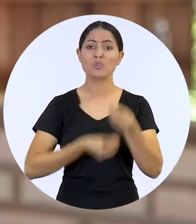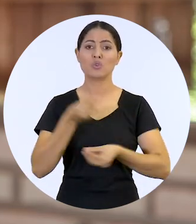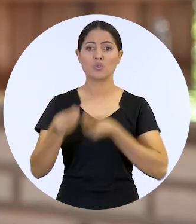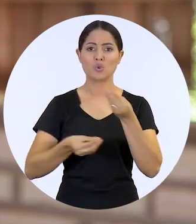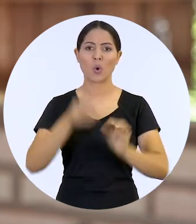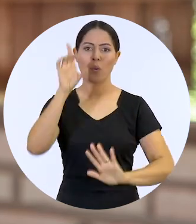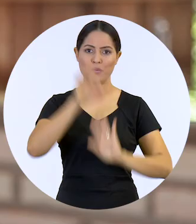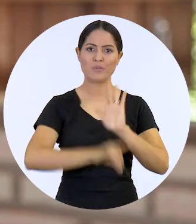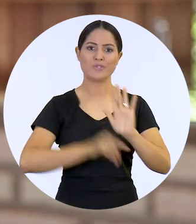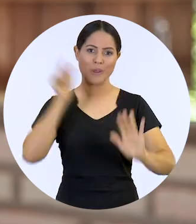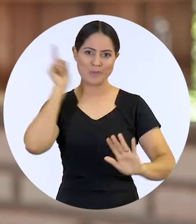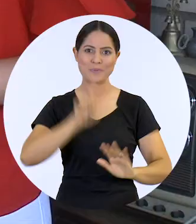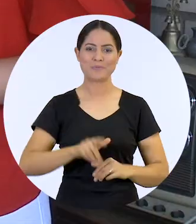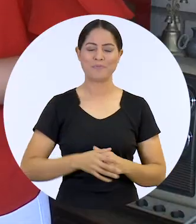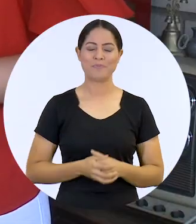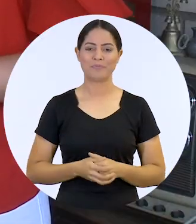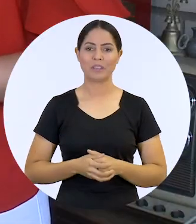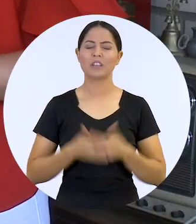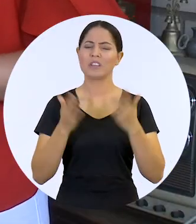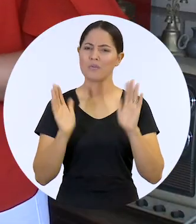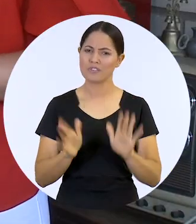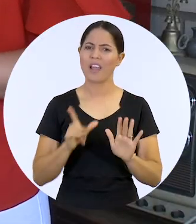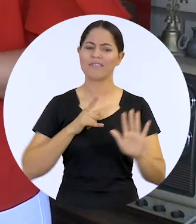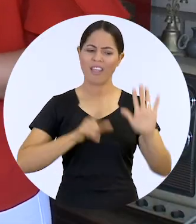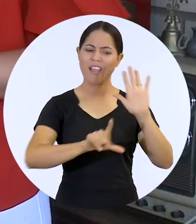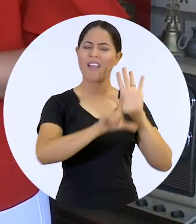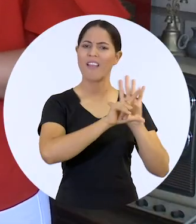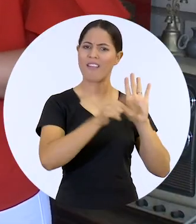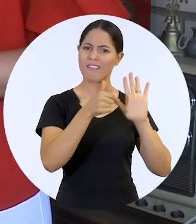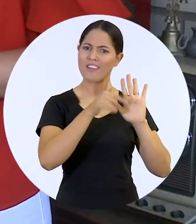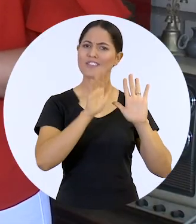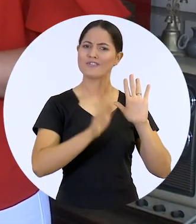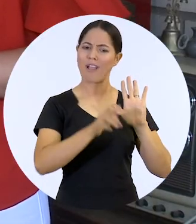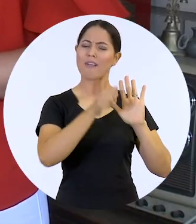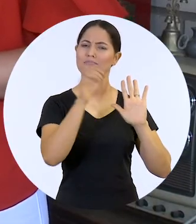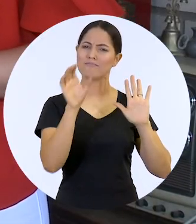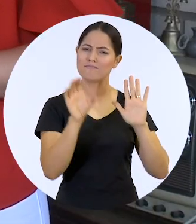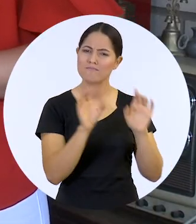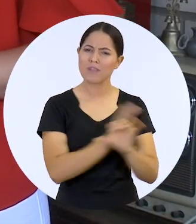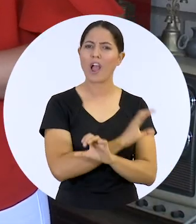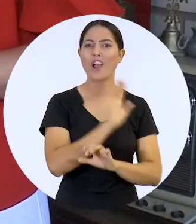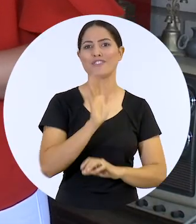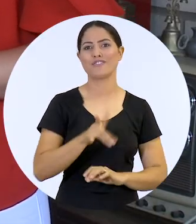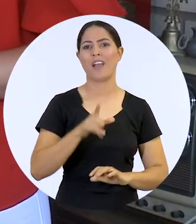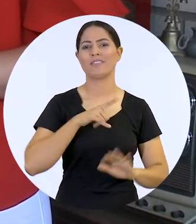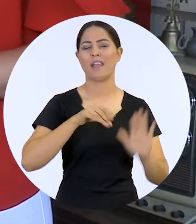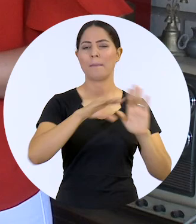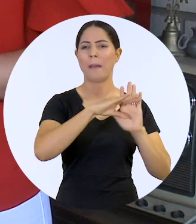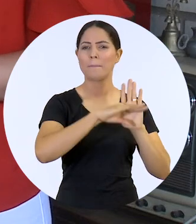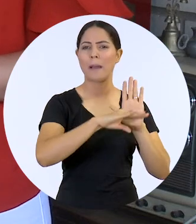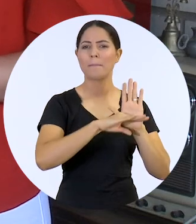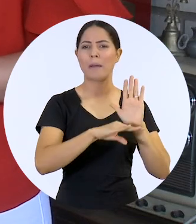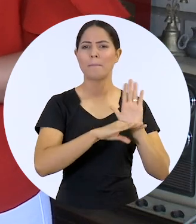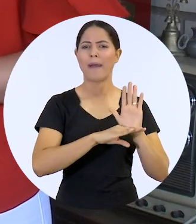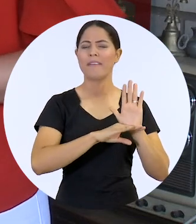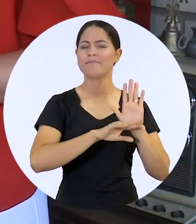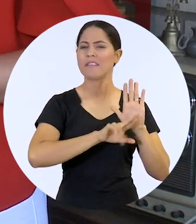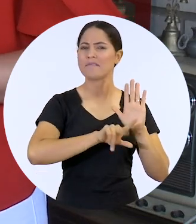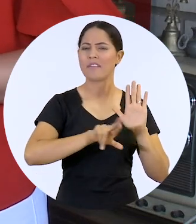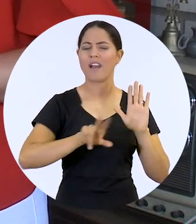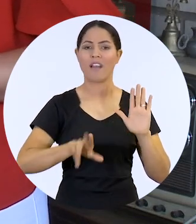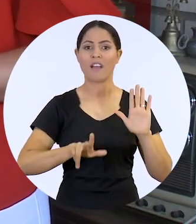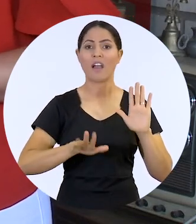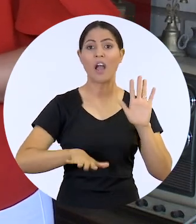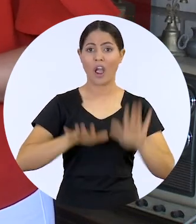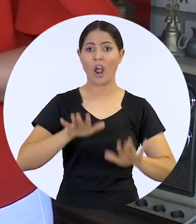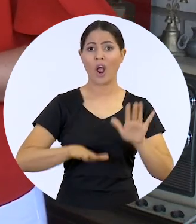na cobrança desses direitos. Então nós temos uma lei que ela é basicamente completa, ela prevê muitas condições,